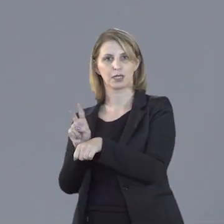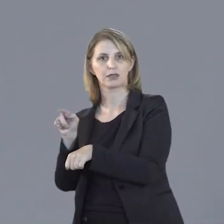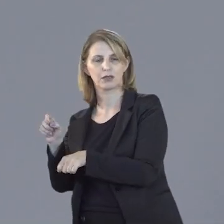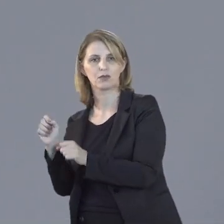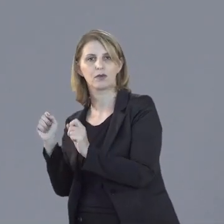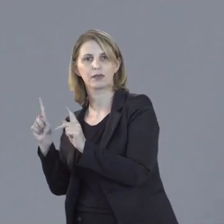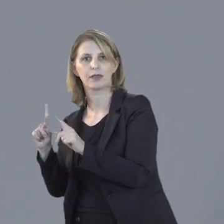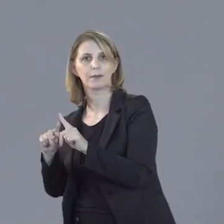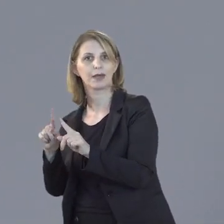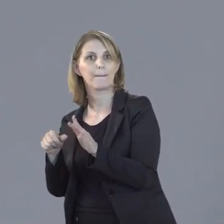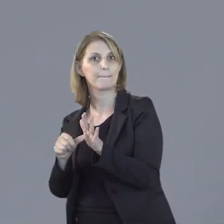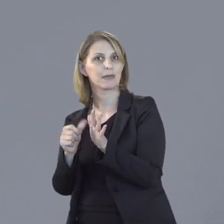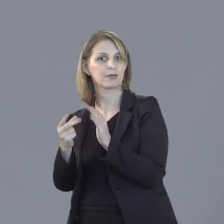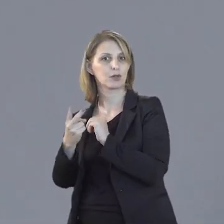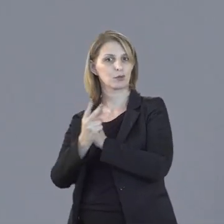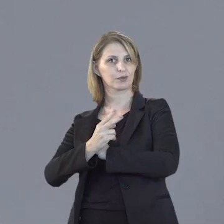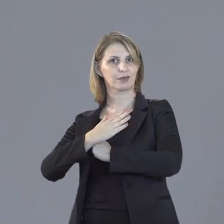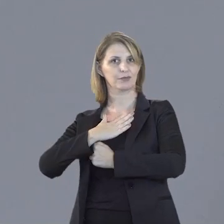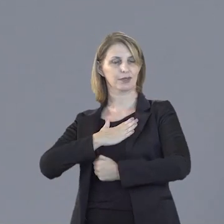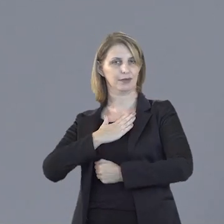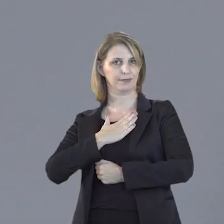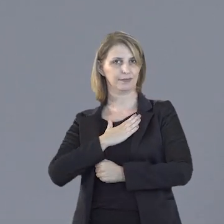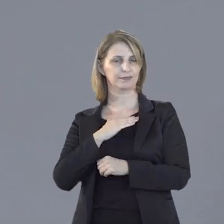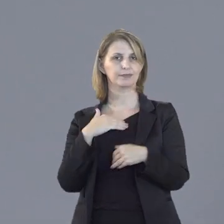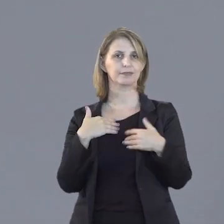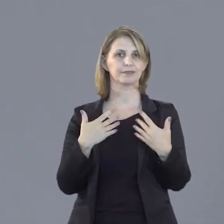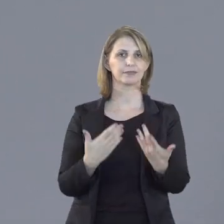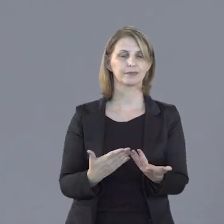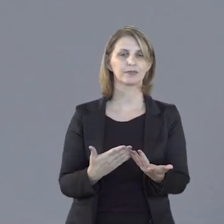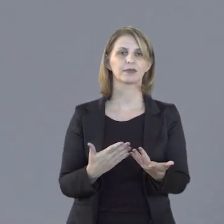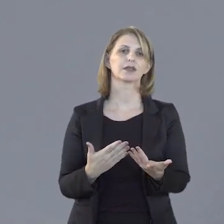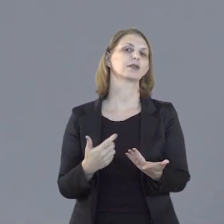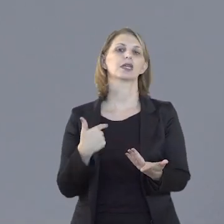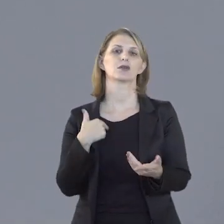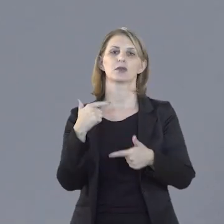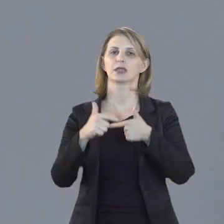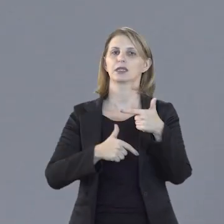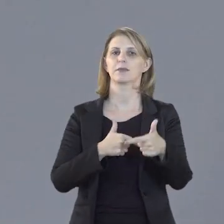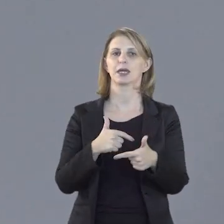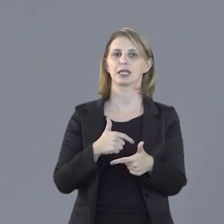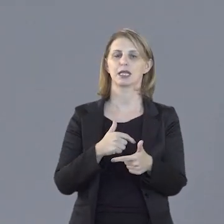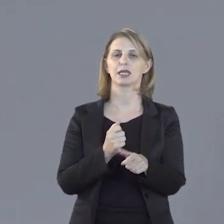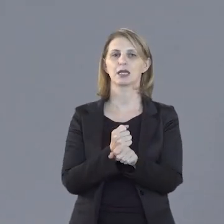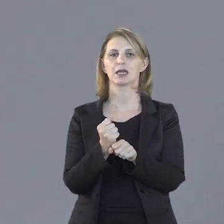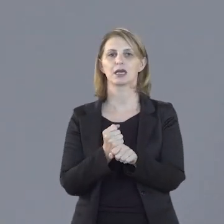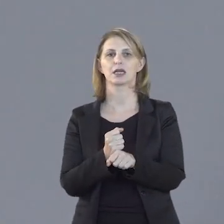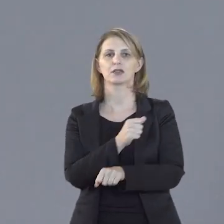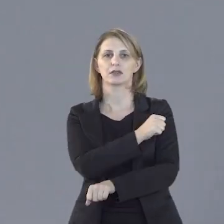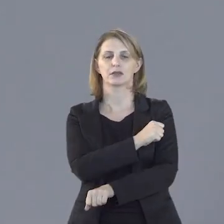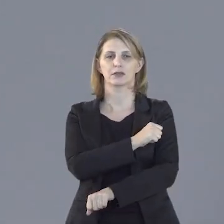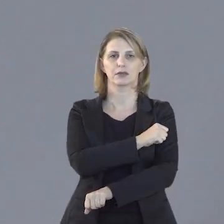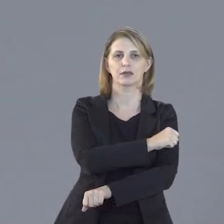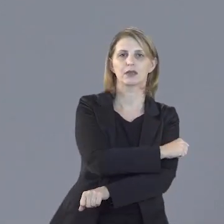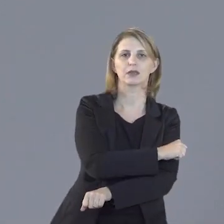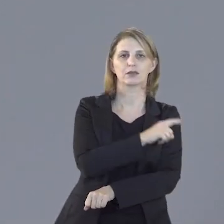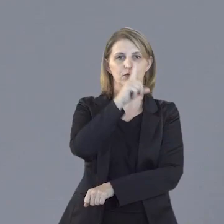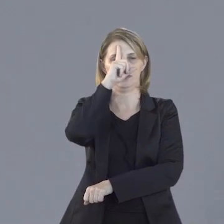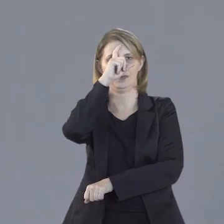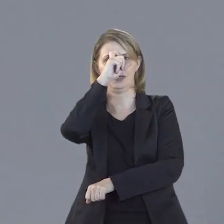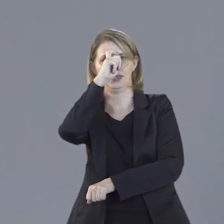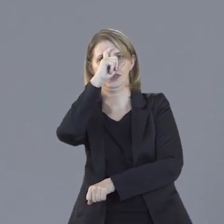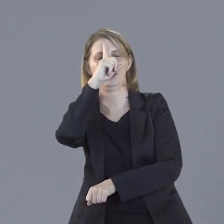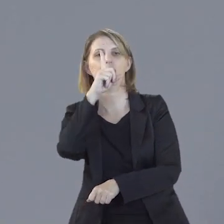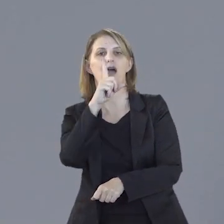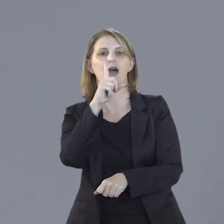arte de cuidar do outro, mas eu preciso realmente cuidar de mim, né? Então, eu atuei muito tempo na enfermagem